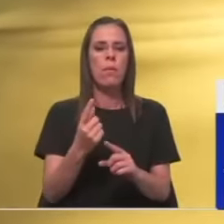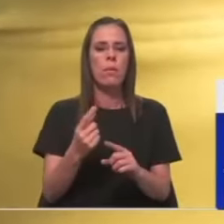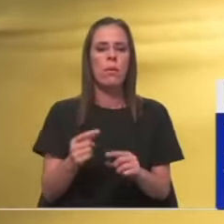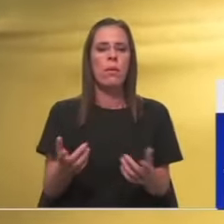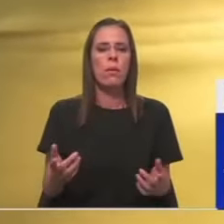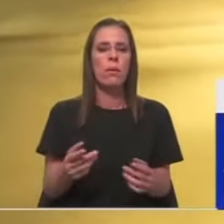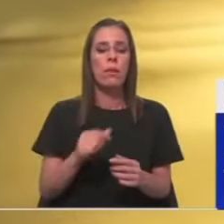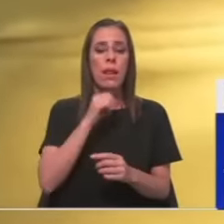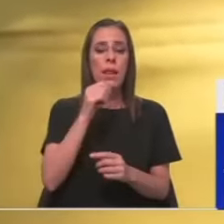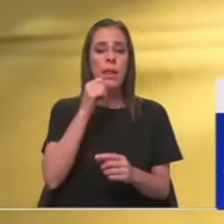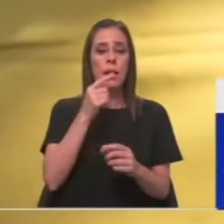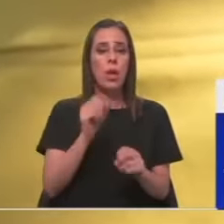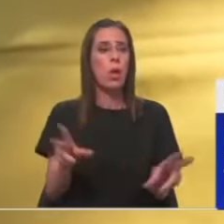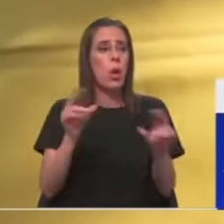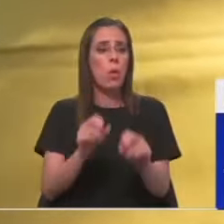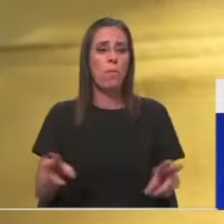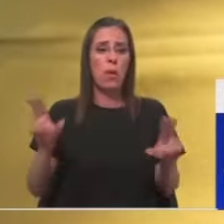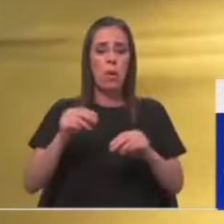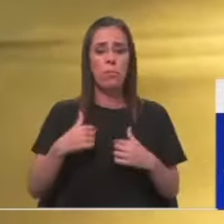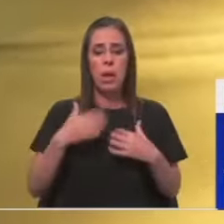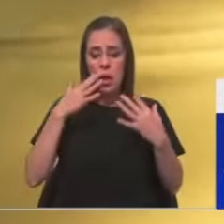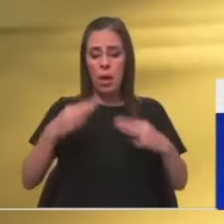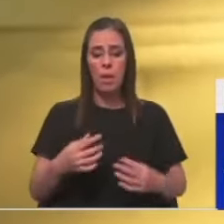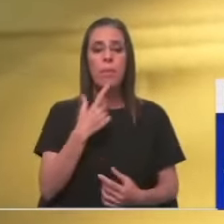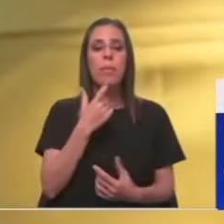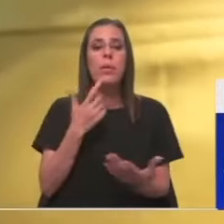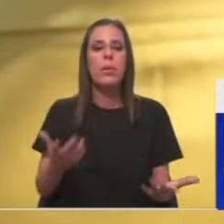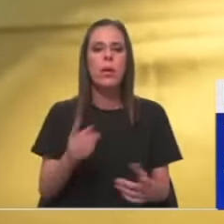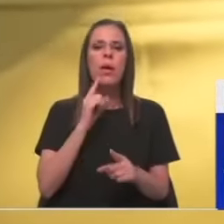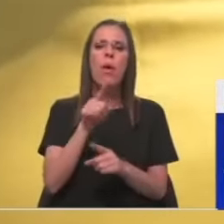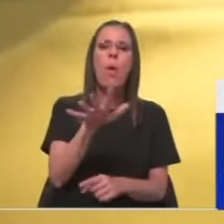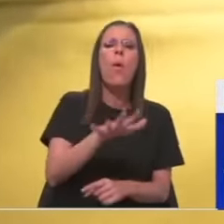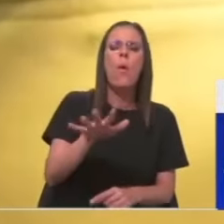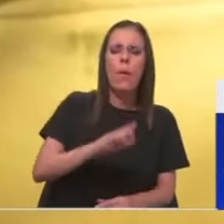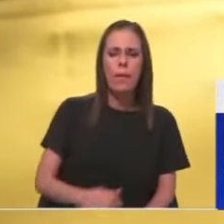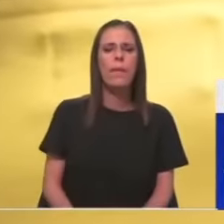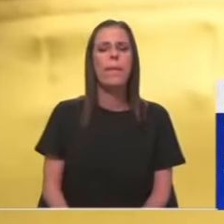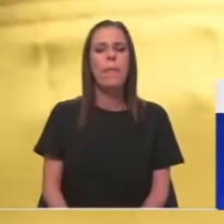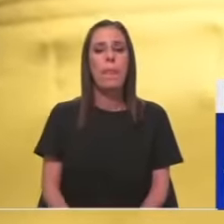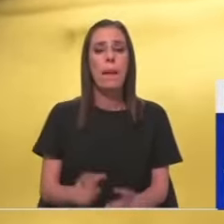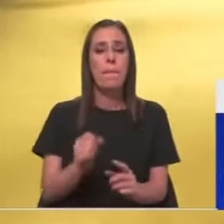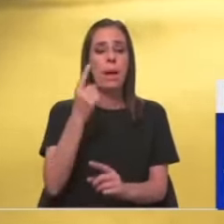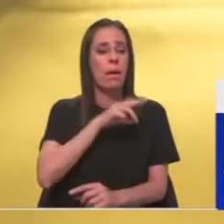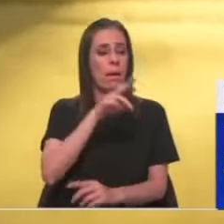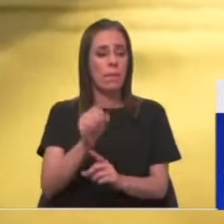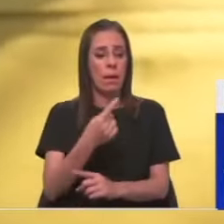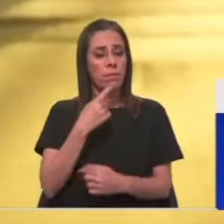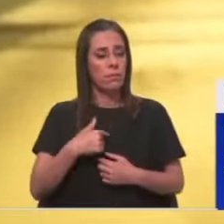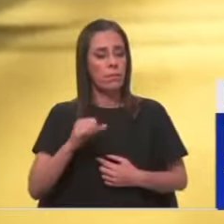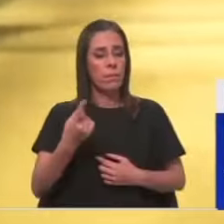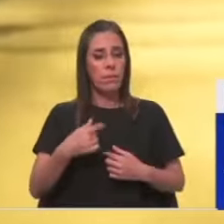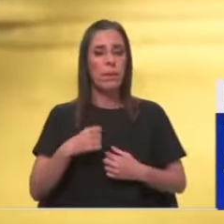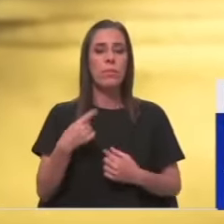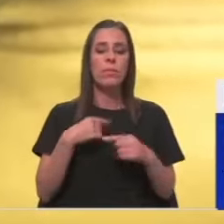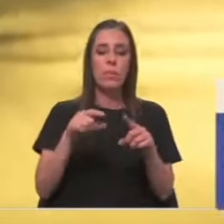como aparecia sempre um cliente novo eu era sempre natural e perguntar onde é que ele era porque era a primeira vez que lá ia ele dis sim que era a